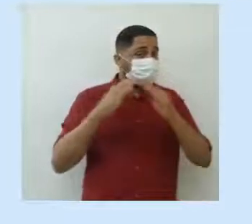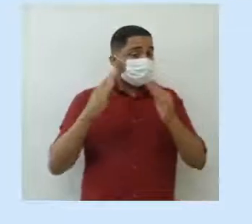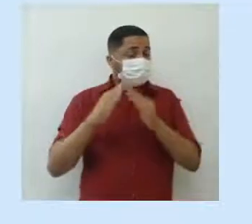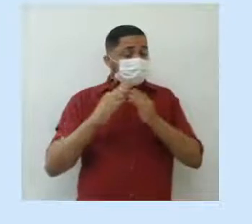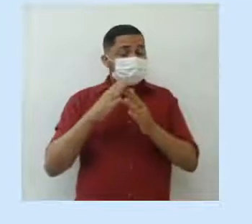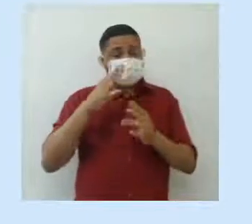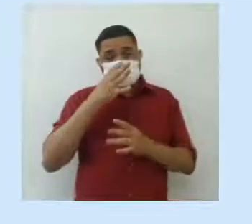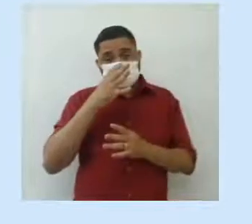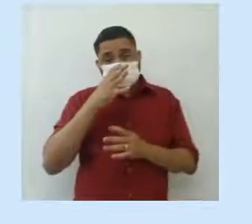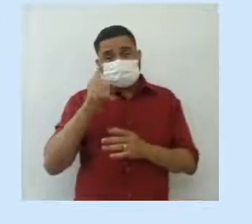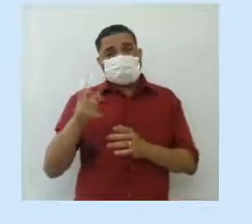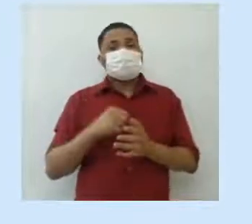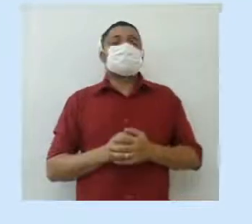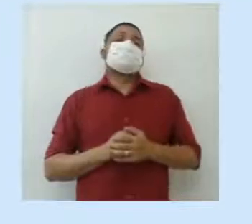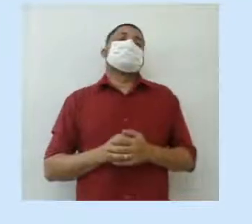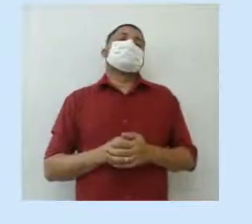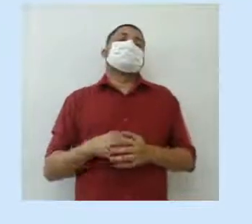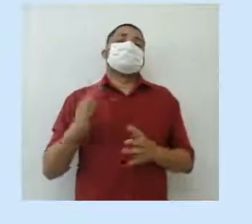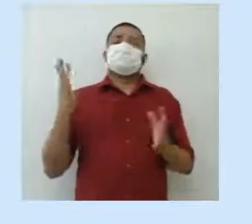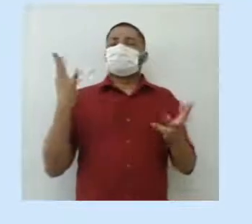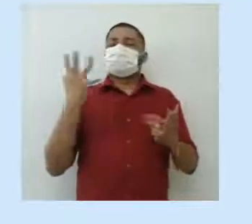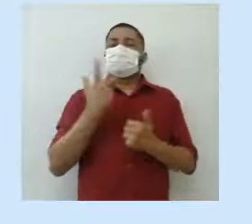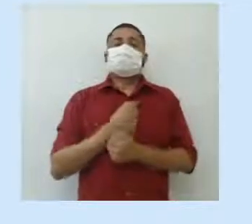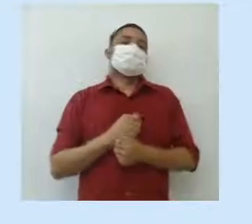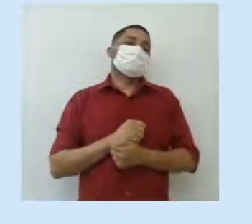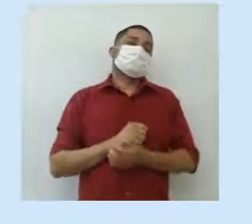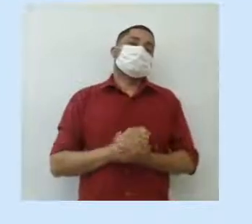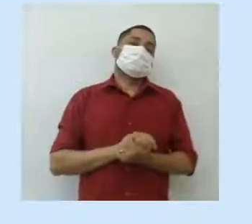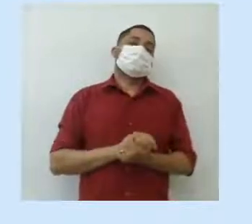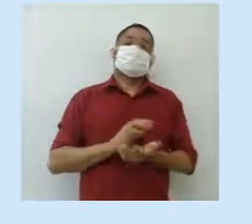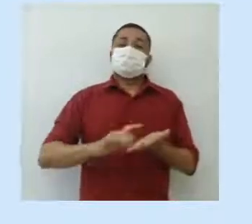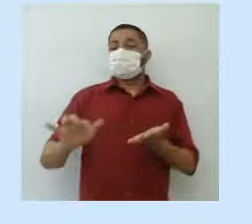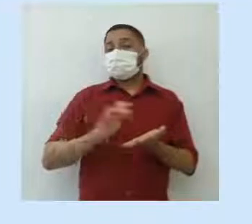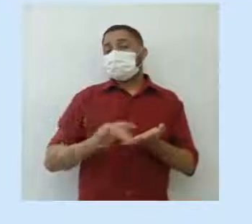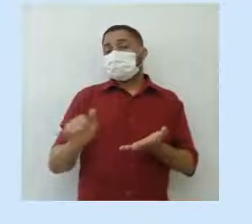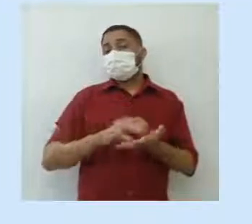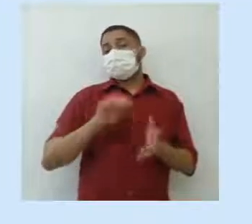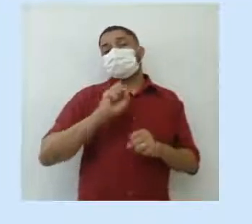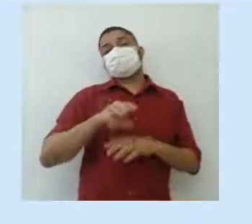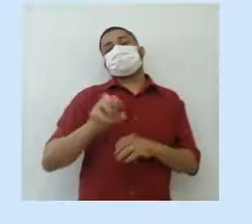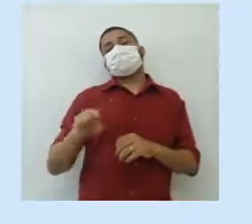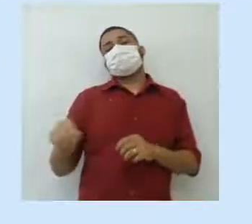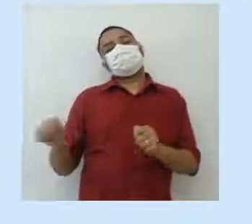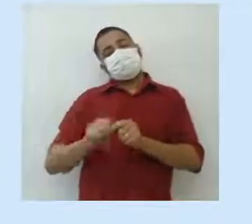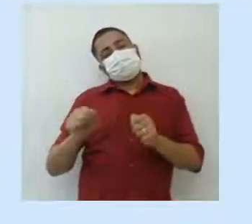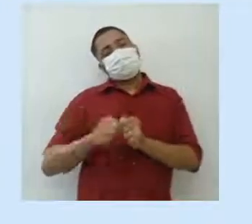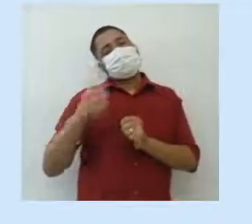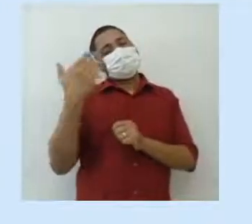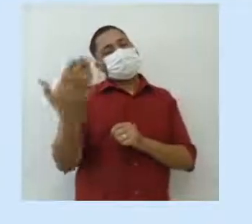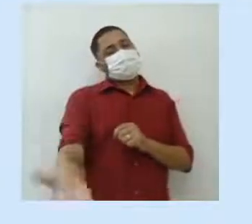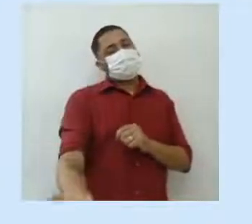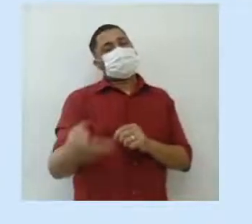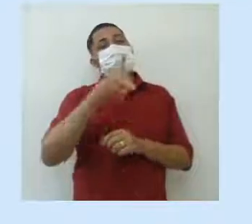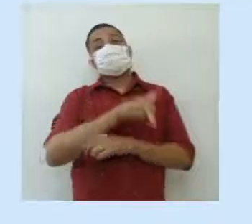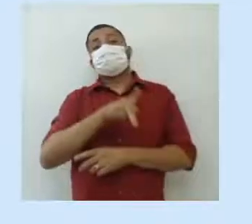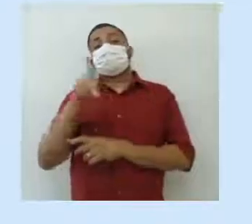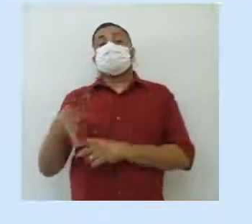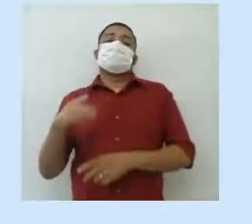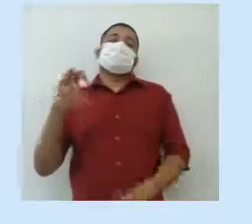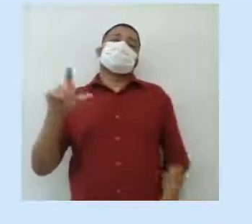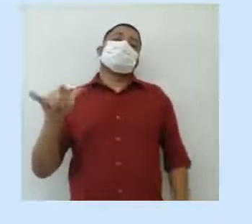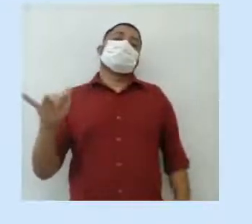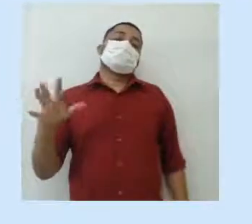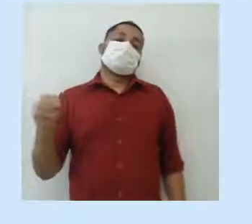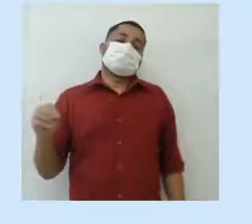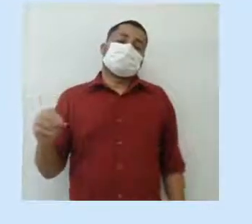assistindo esse programa maravilhoso da Secretaria de Educação feita para vocês, com o professor Cláudio Nascimento,